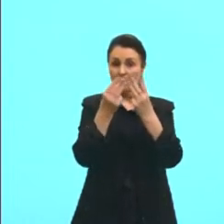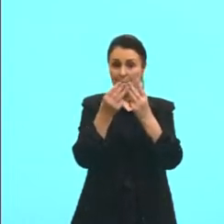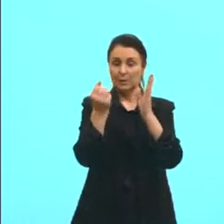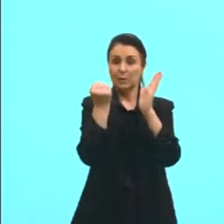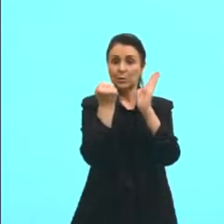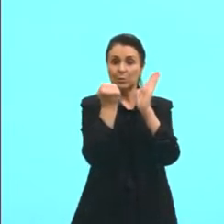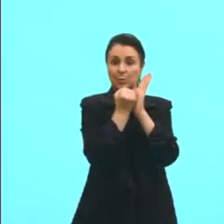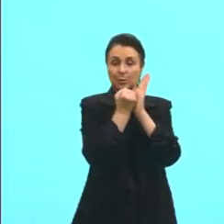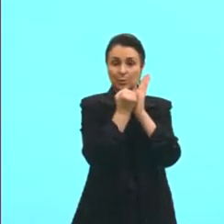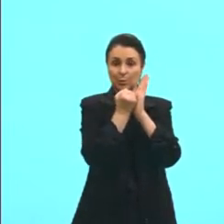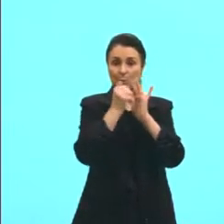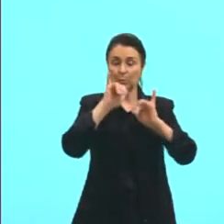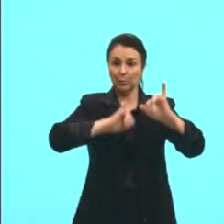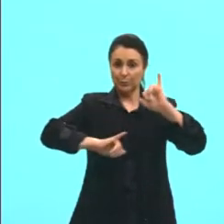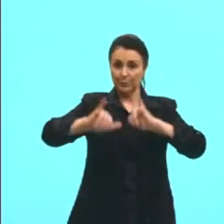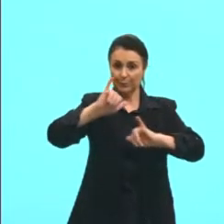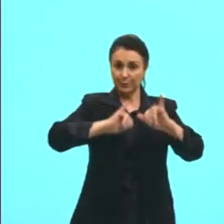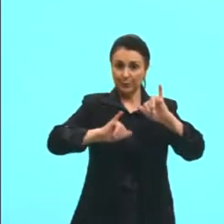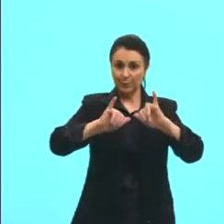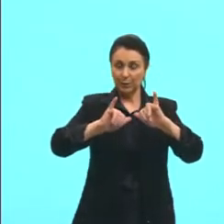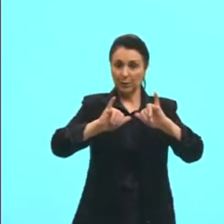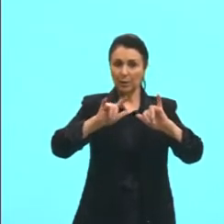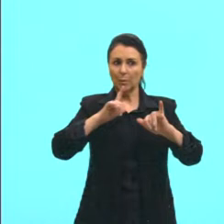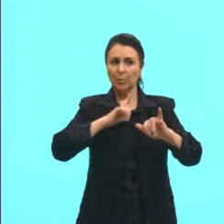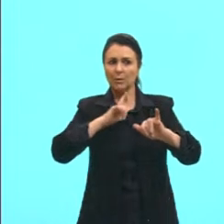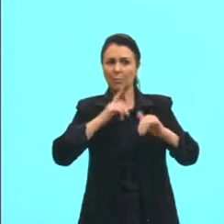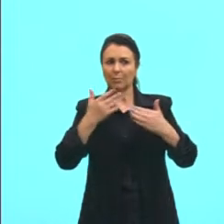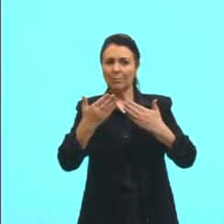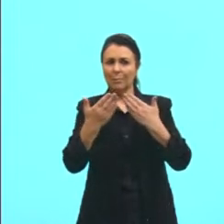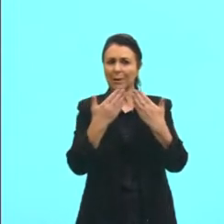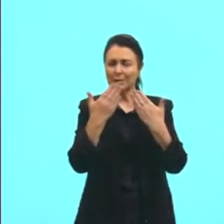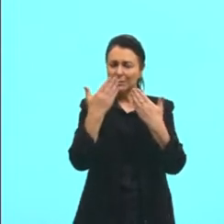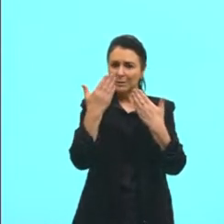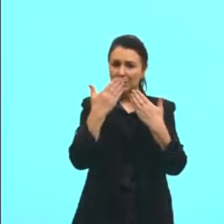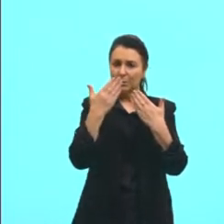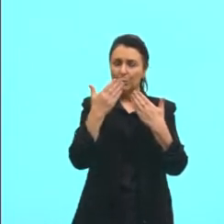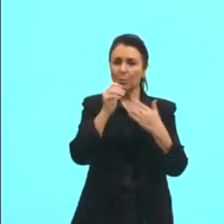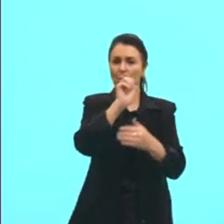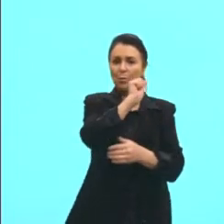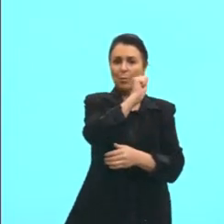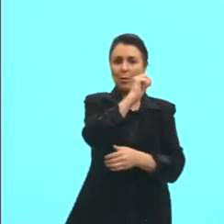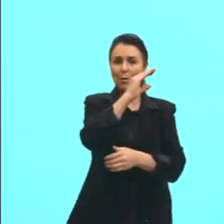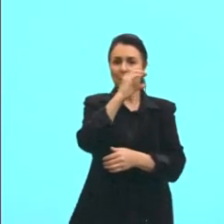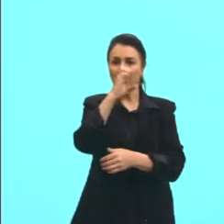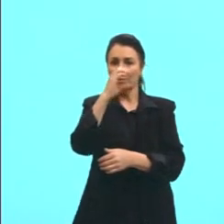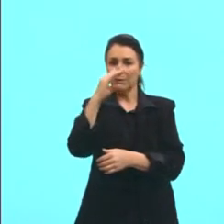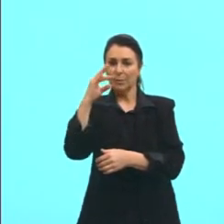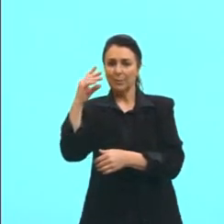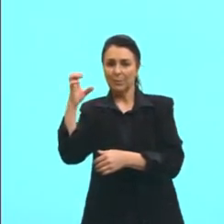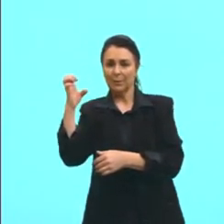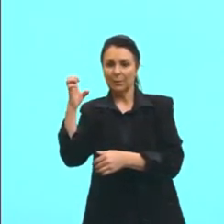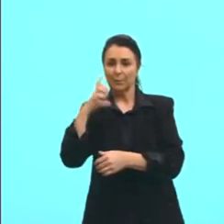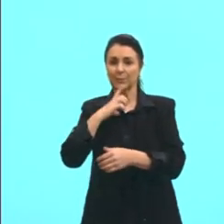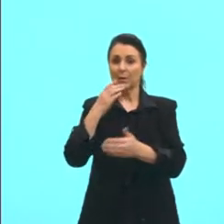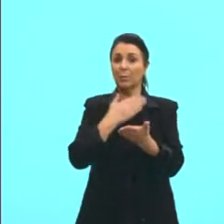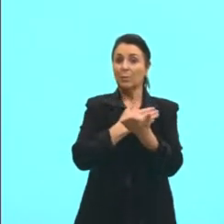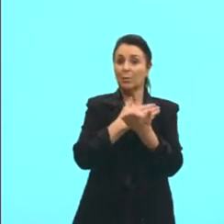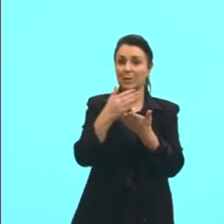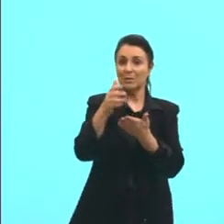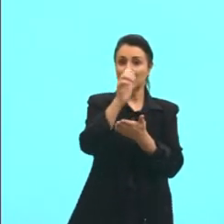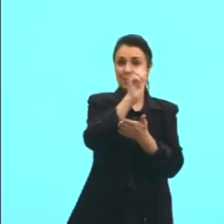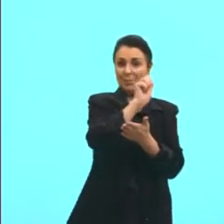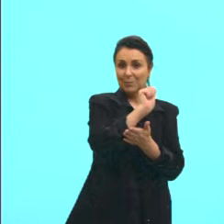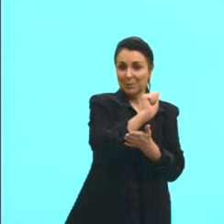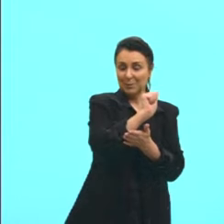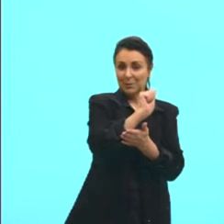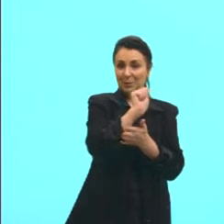pode fazer uma analogia ao alfabeto o número de massa a simbologia letra a e o número atômico Z então início do alfabeto